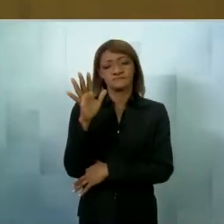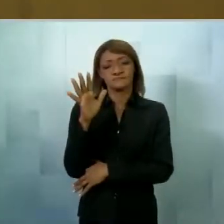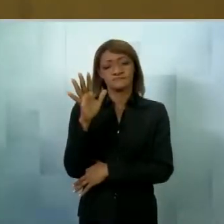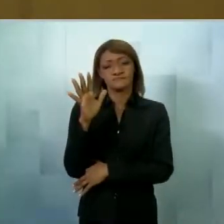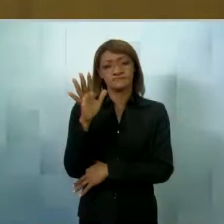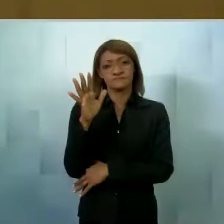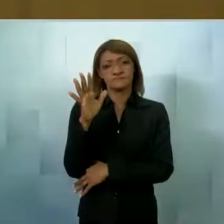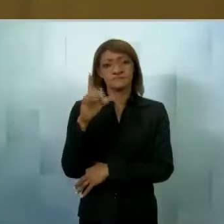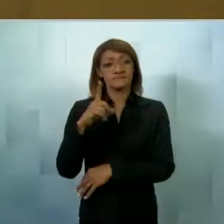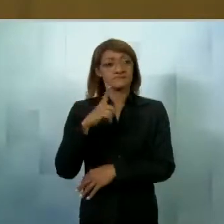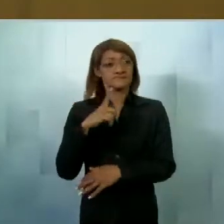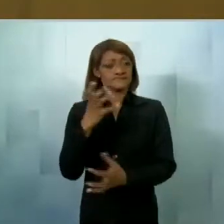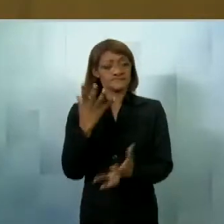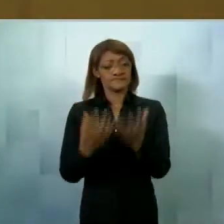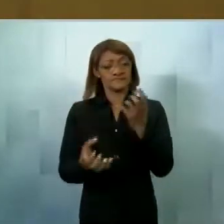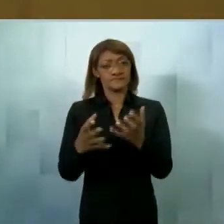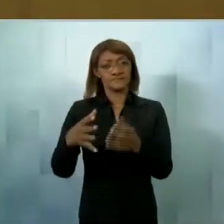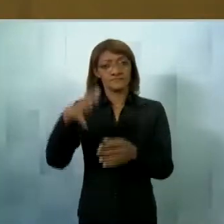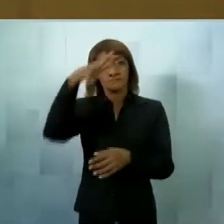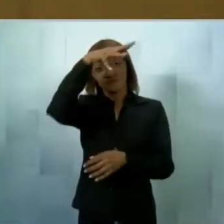das queimadas na Amazônia.